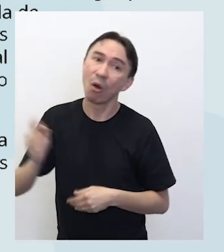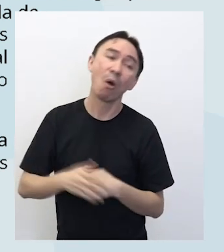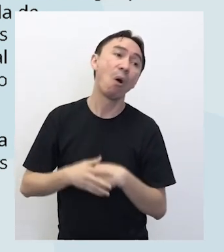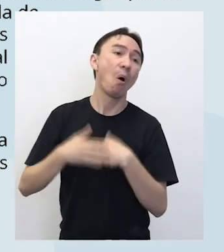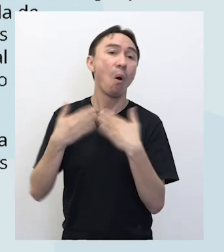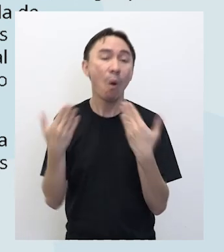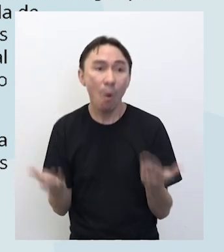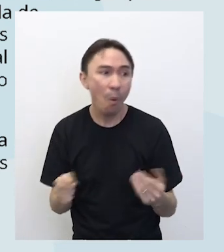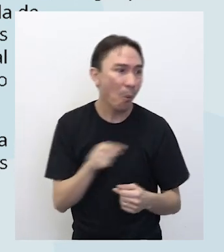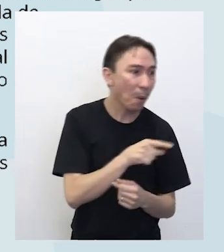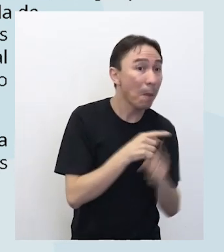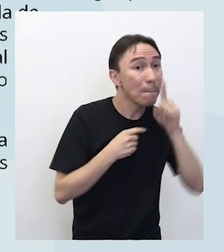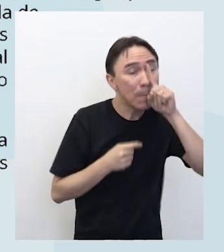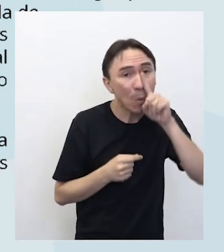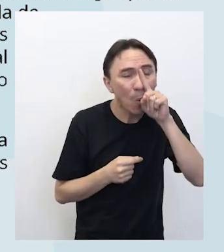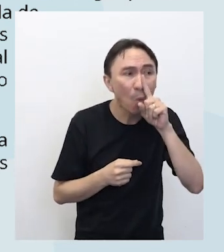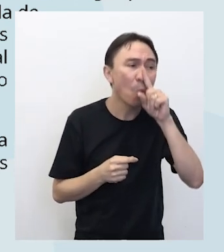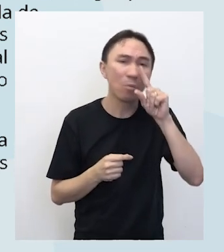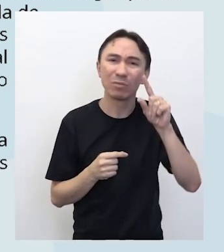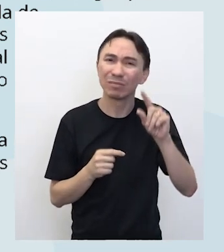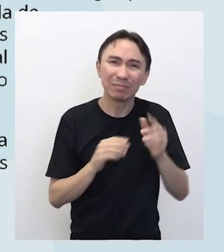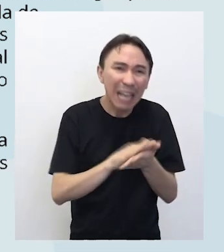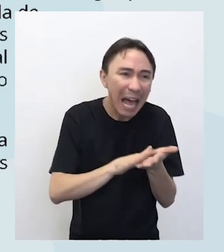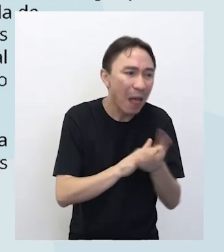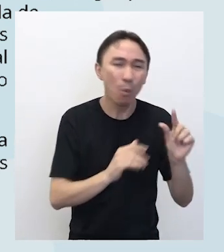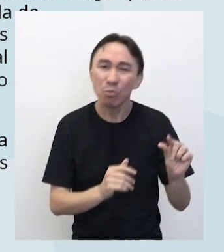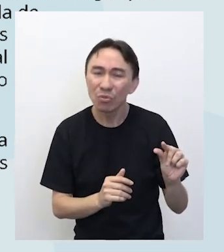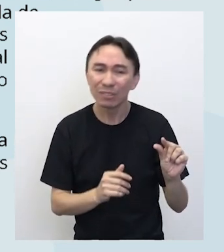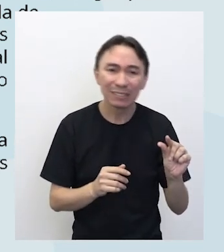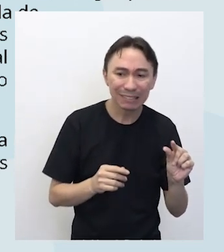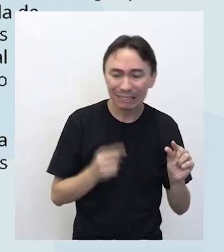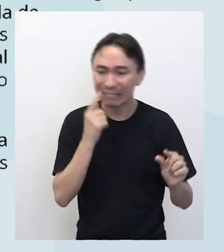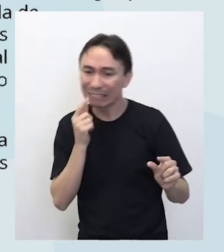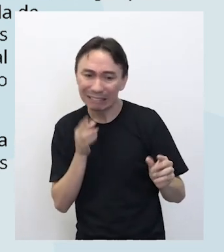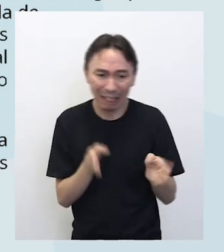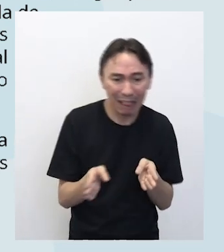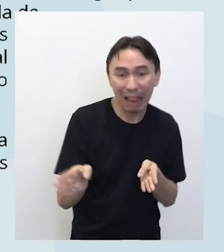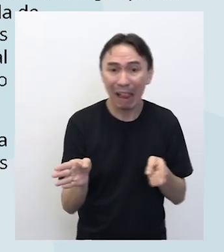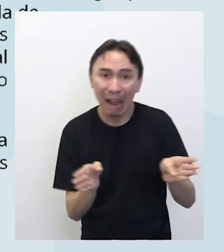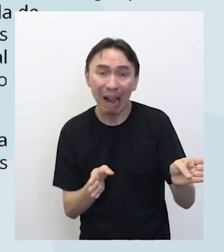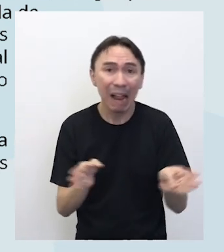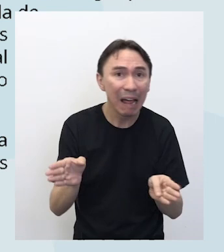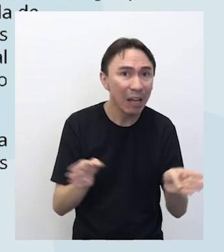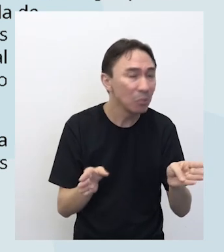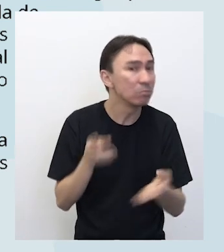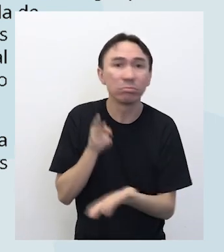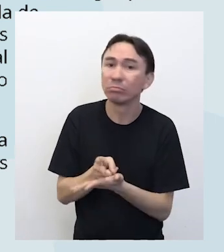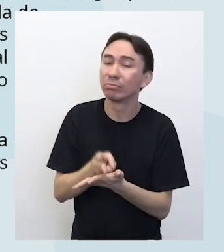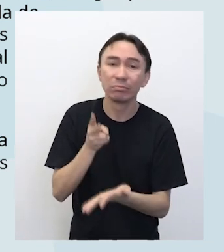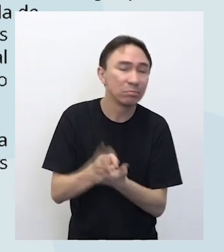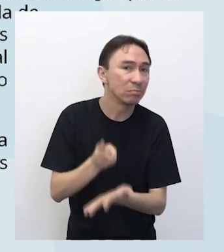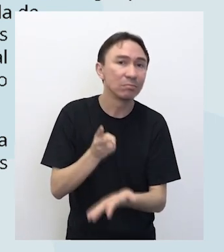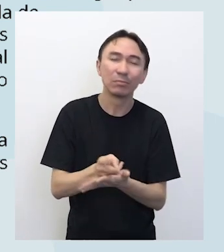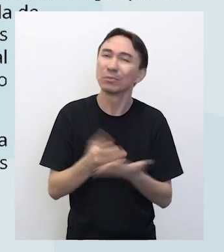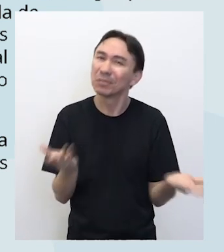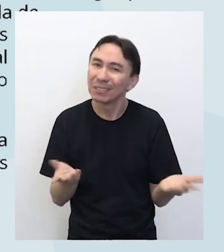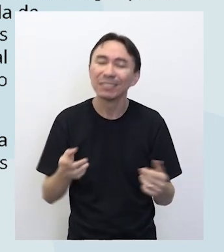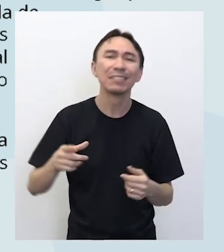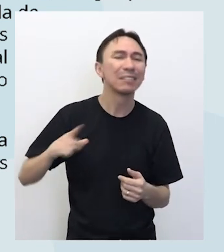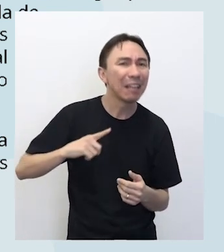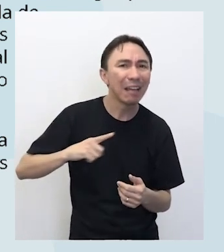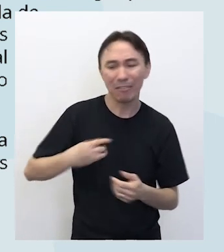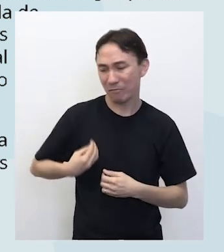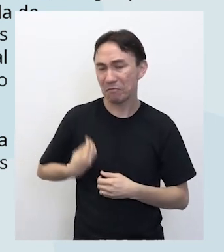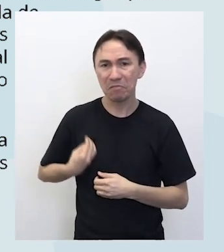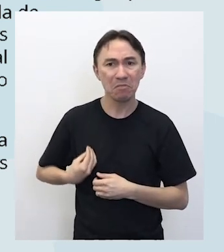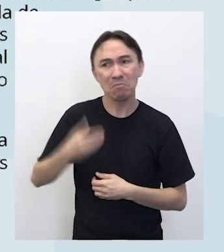apresenta menos riscos, é algo que se enfrenta o tempo todo, pois isso está presente no cotidiano, na vida de